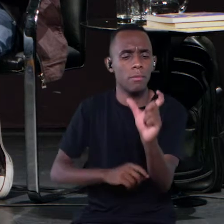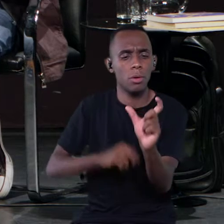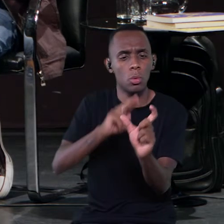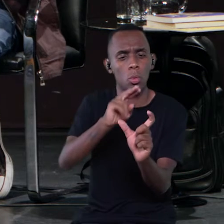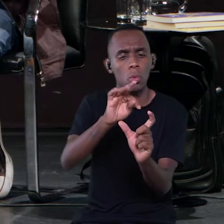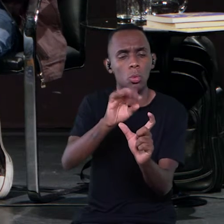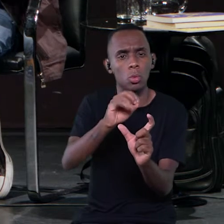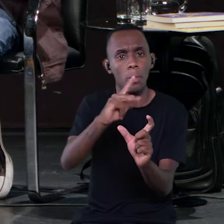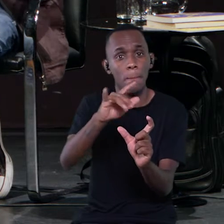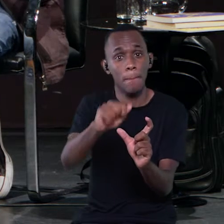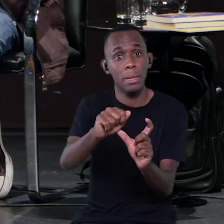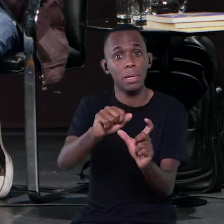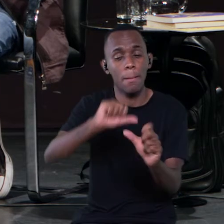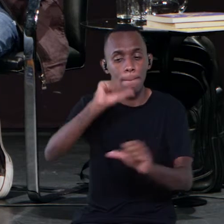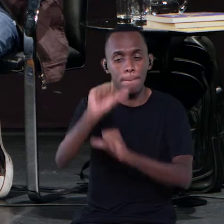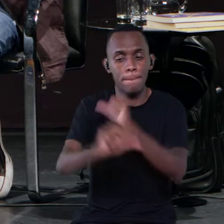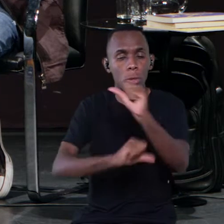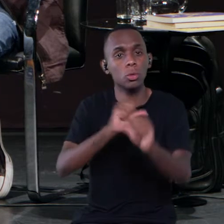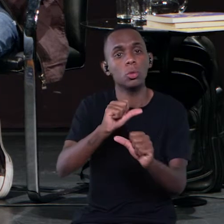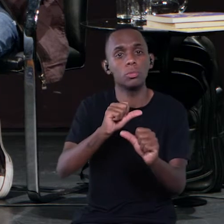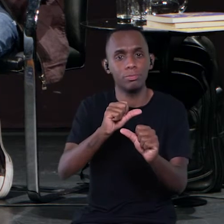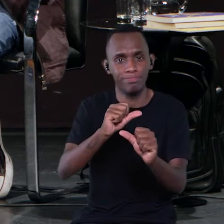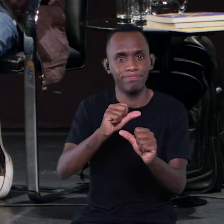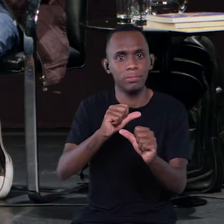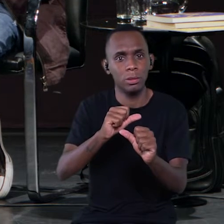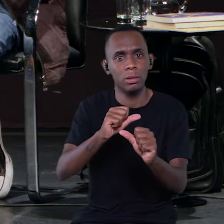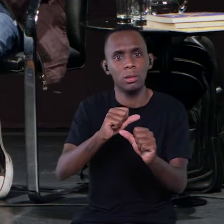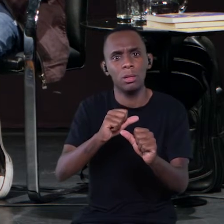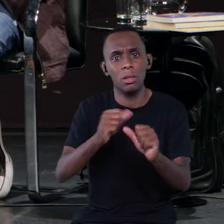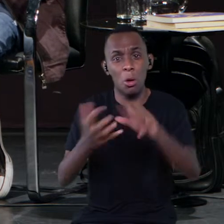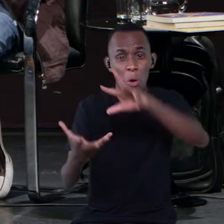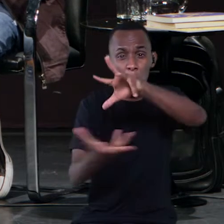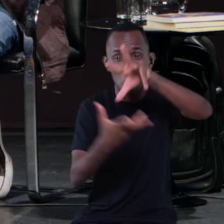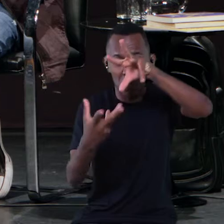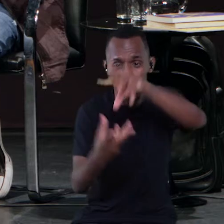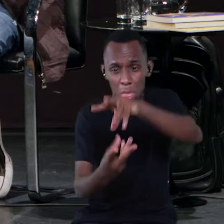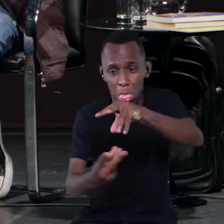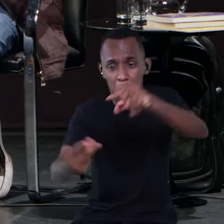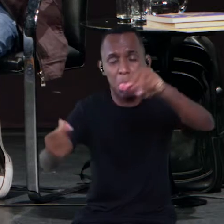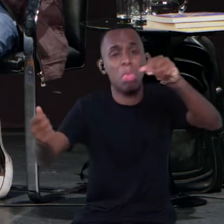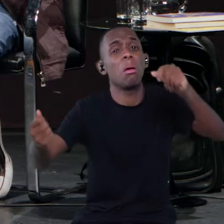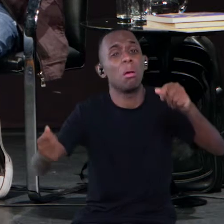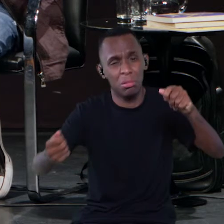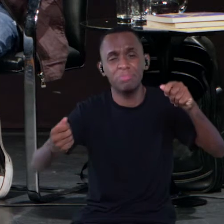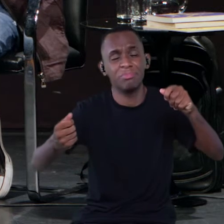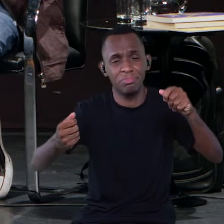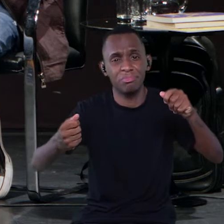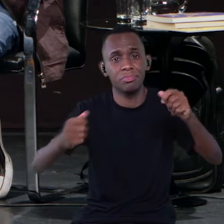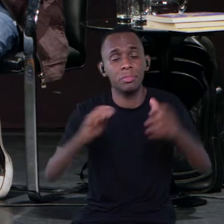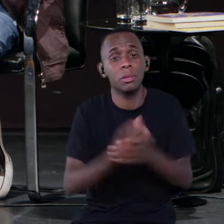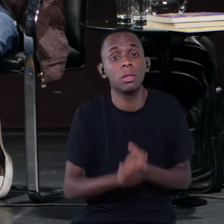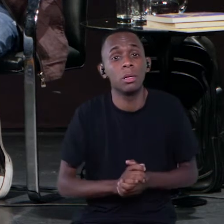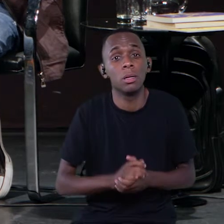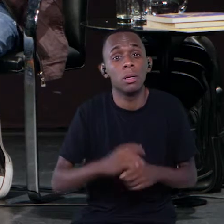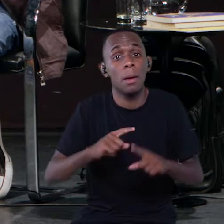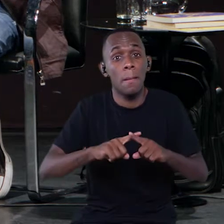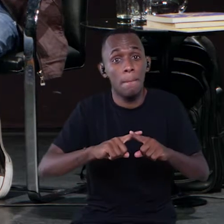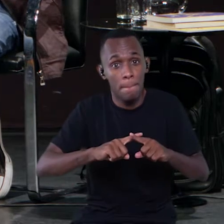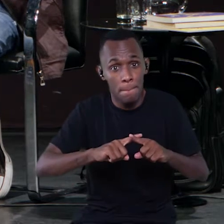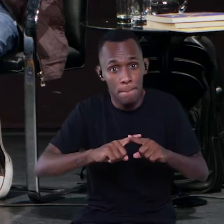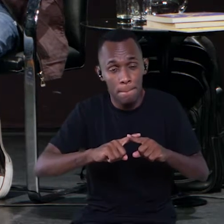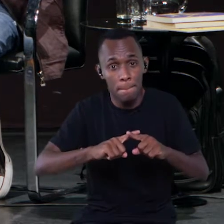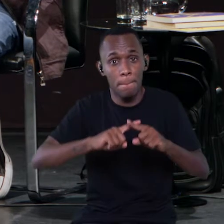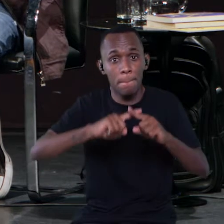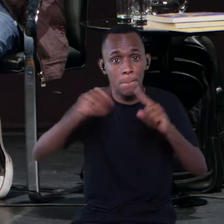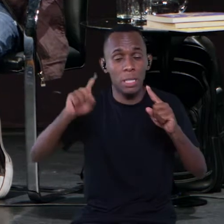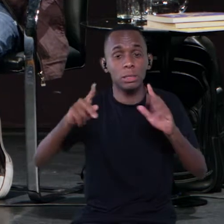trocada pela palavra distopia. O discurso de fim do mundo, a ideia de que o mundo não volta a renascer, a única voz dissonante em relação